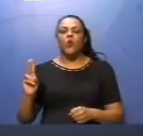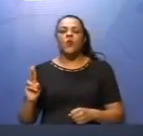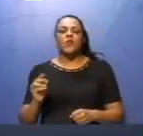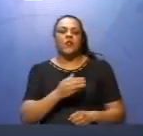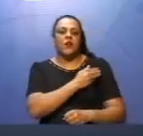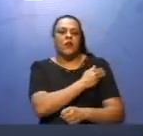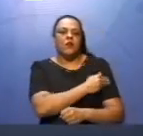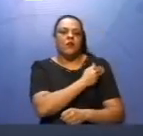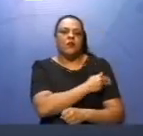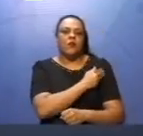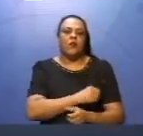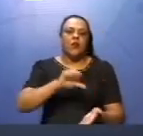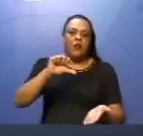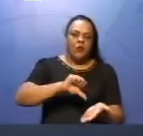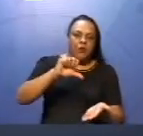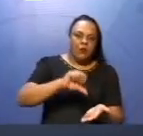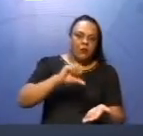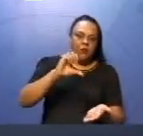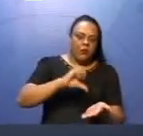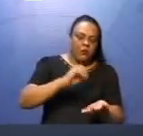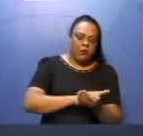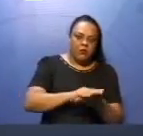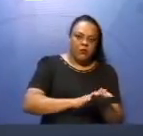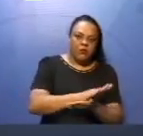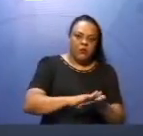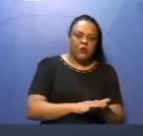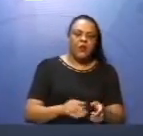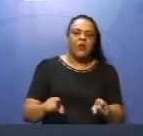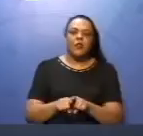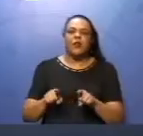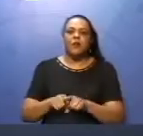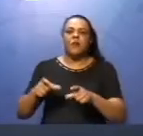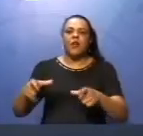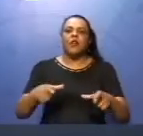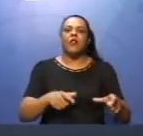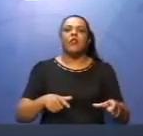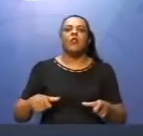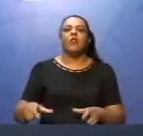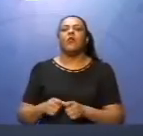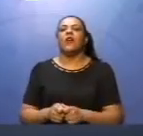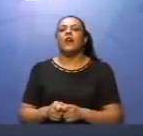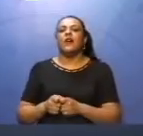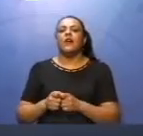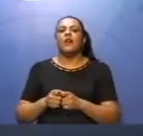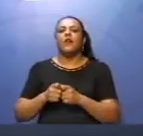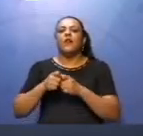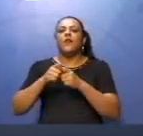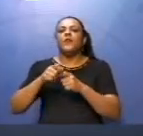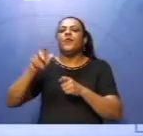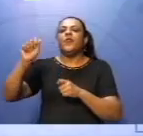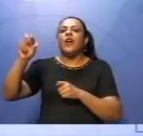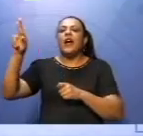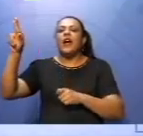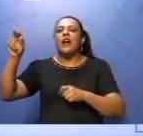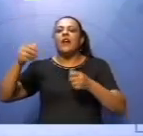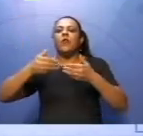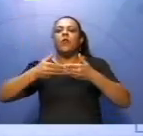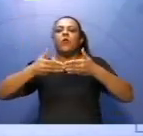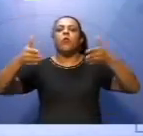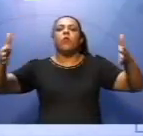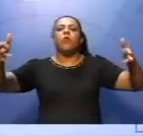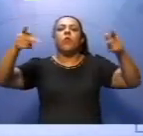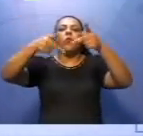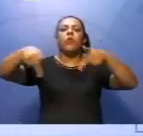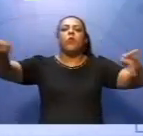a higienização e mantenha os ambientes ventilados. Como eu já comentei em uma outra aula, é importante a troca de